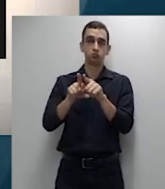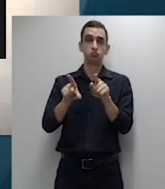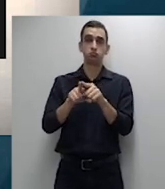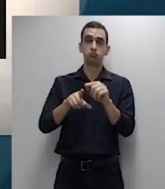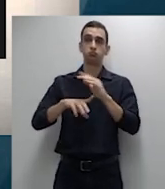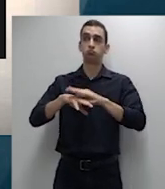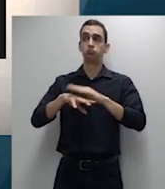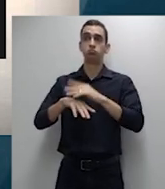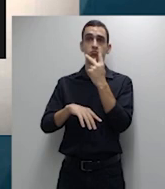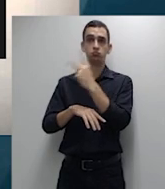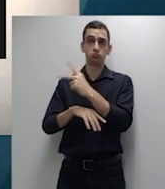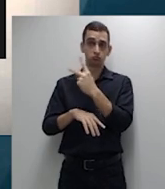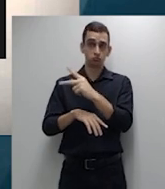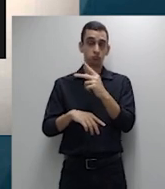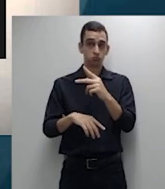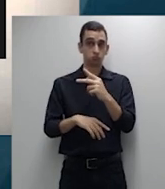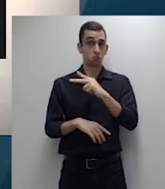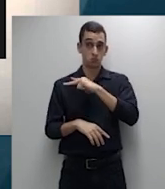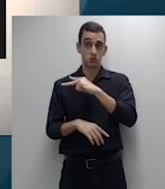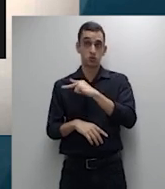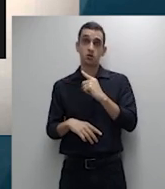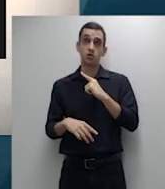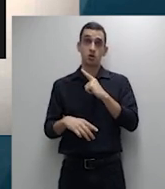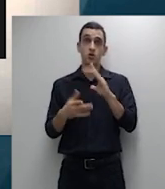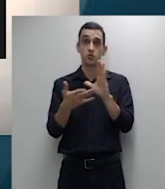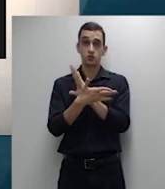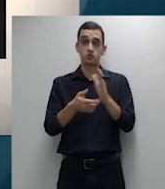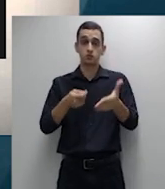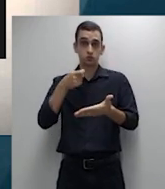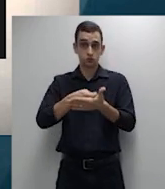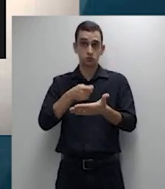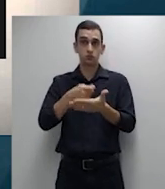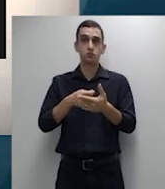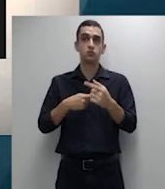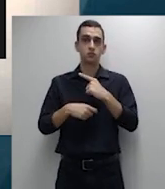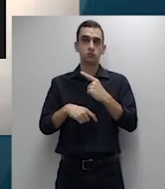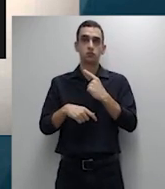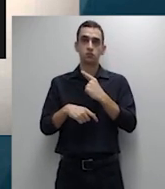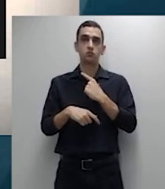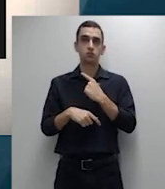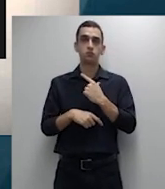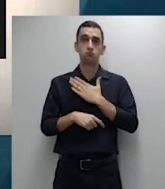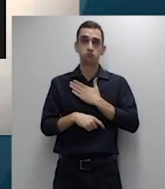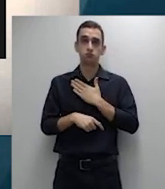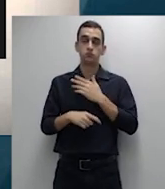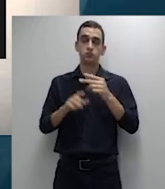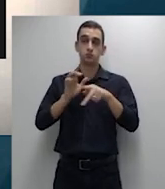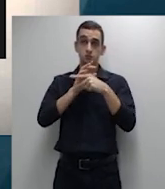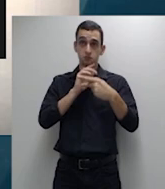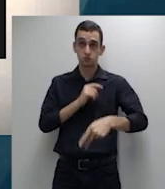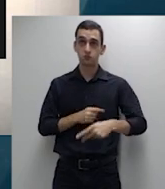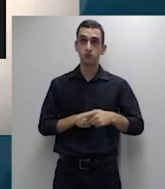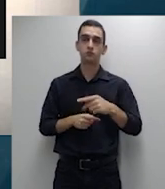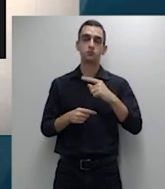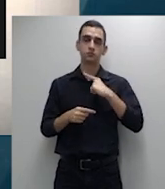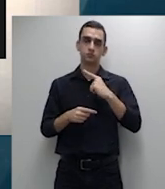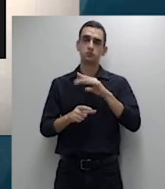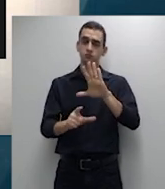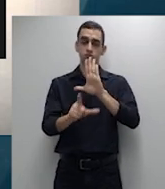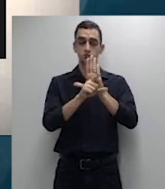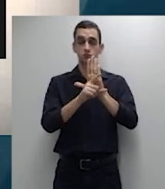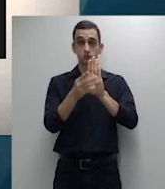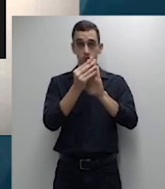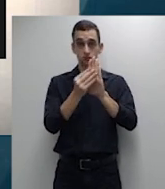rodovias realiza então exigência pela utilização das partes de número nos termos do artigo 11 da lei de 98 e